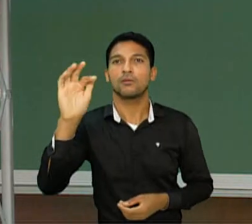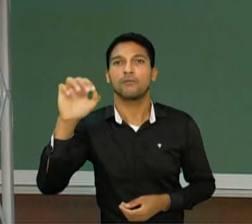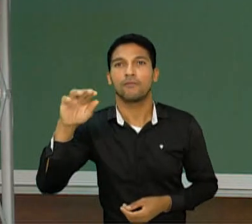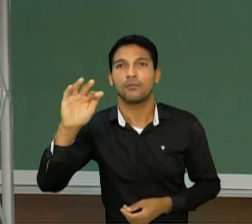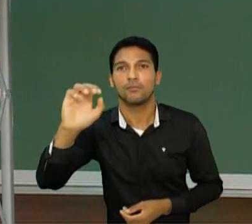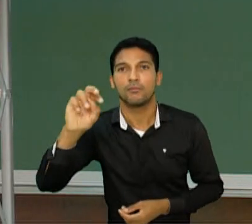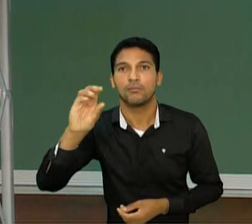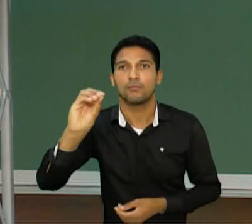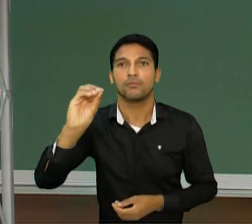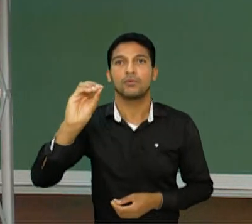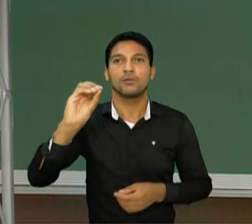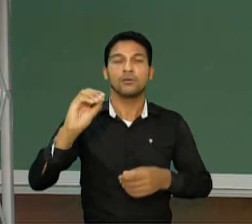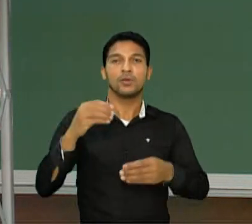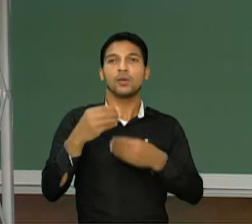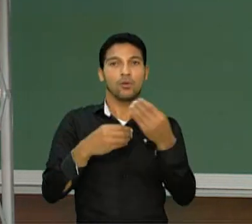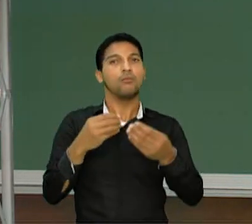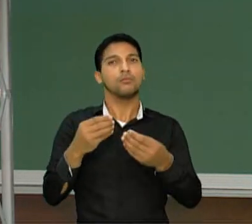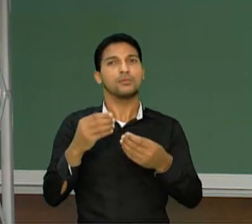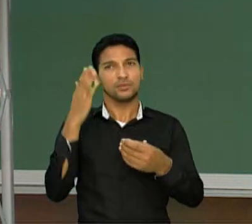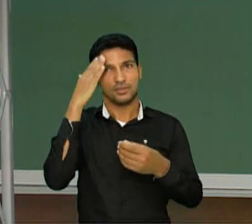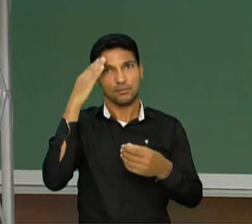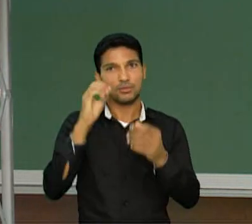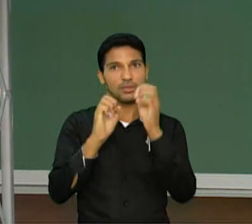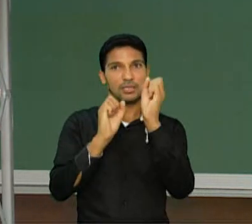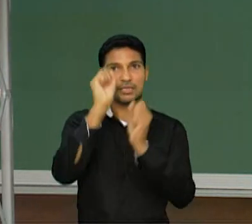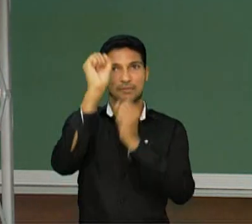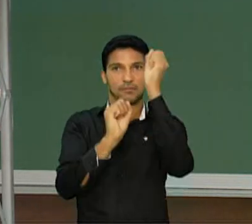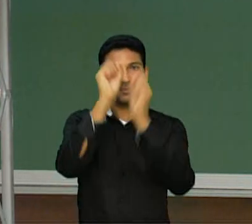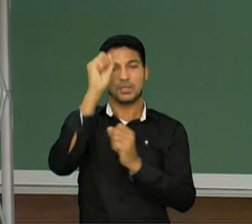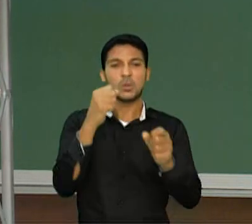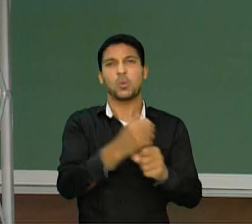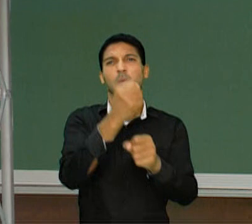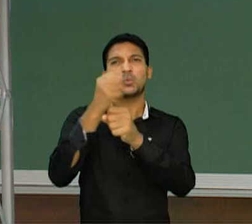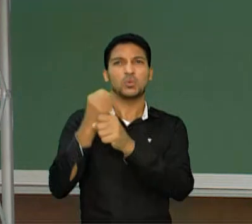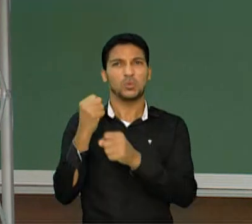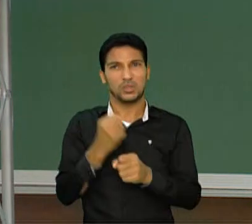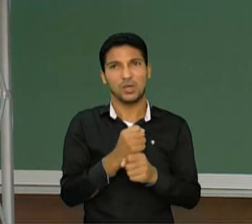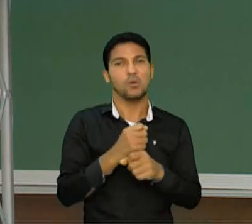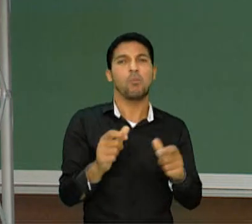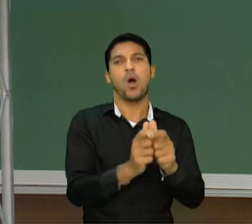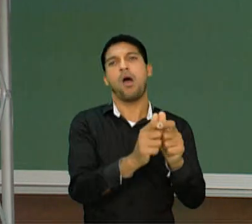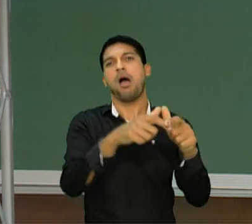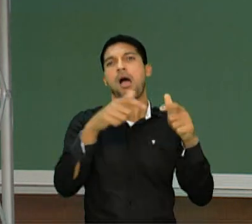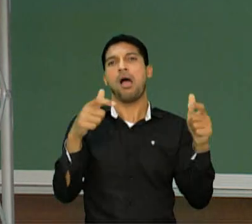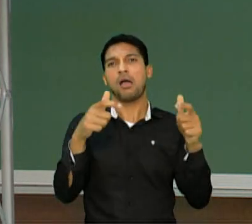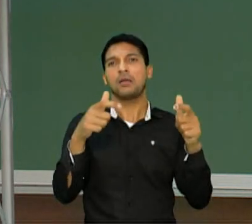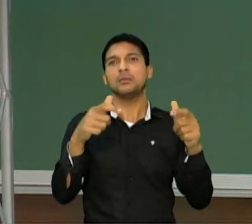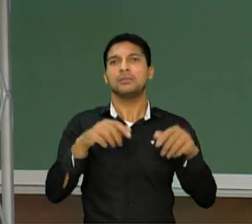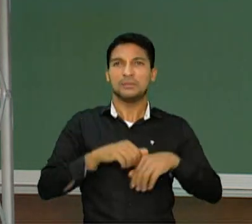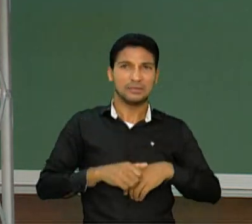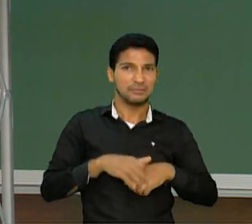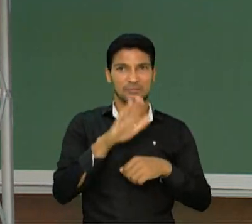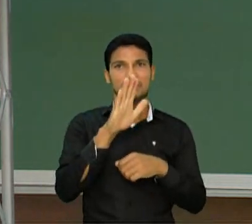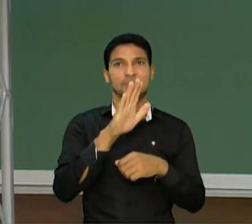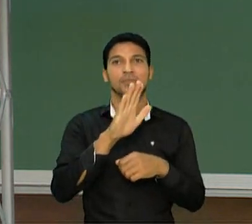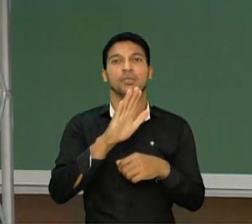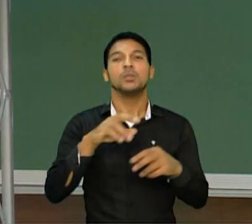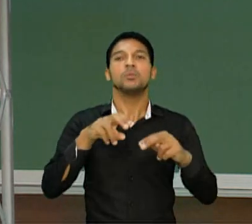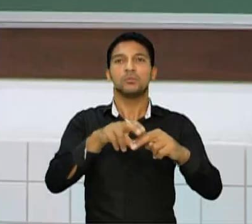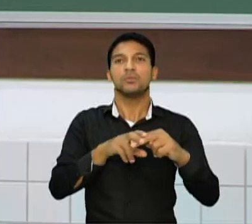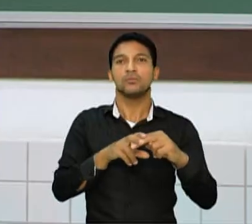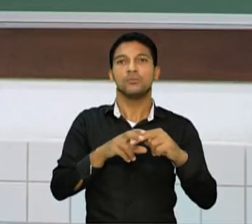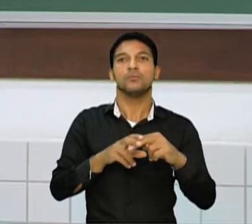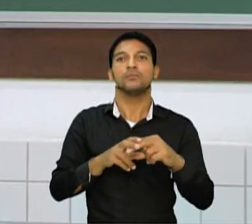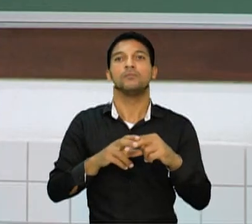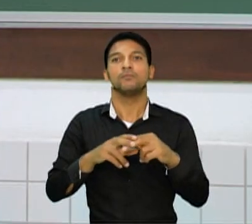potencial construtivo cada vez maior e não destrutivo hoje em dia. Então essa questãozinha bem pertinente aí sobre a